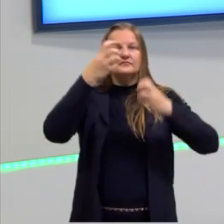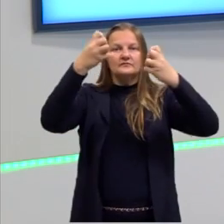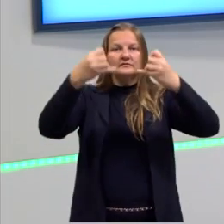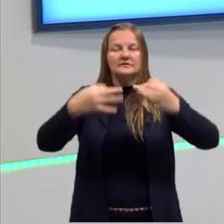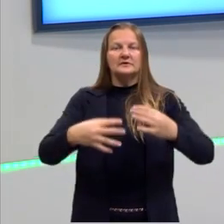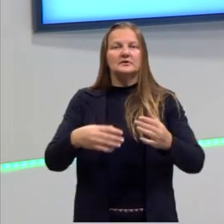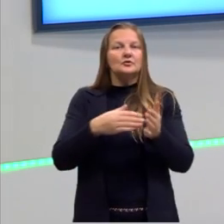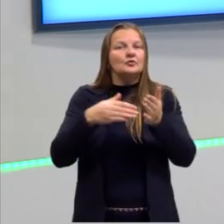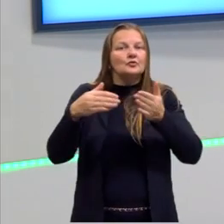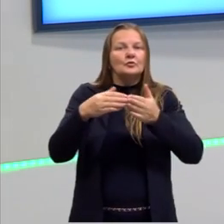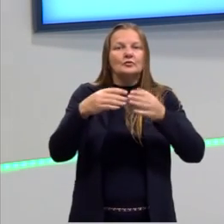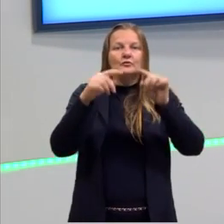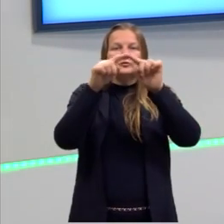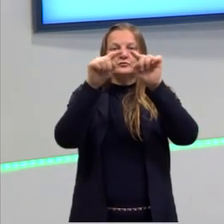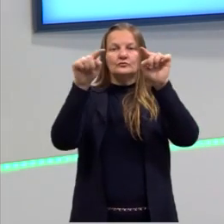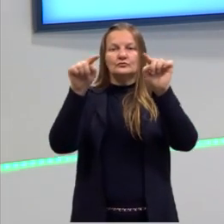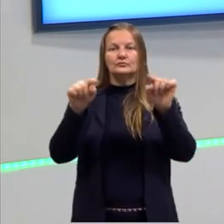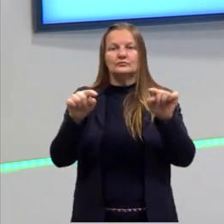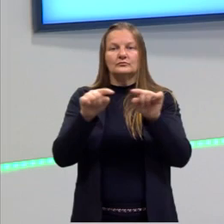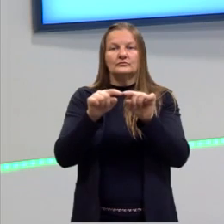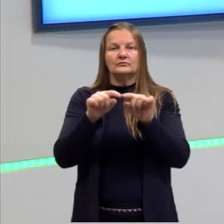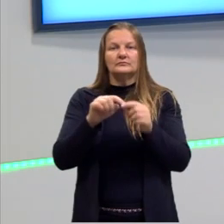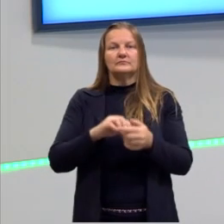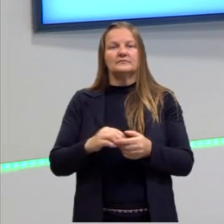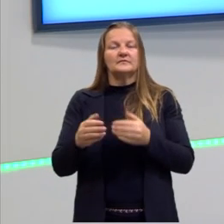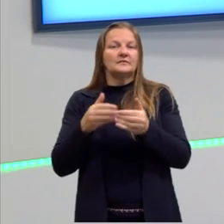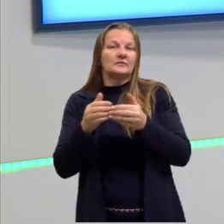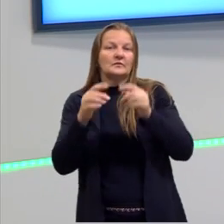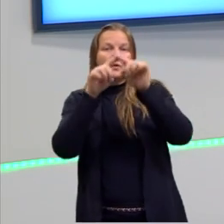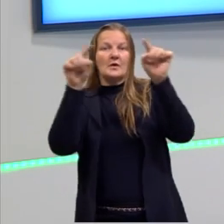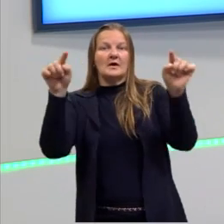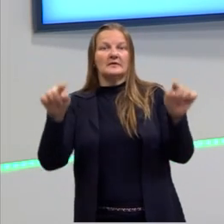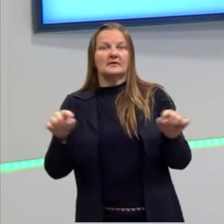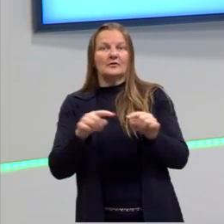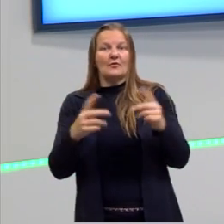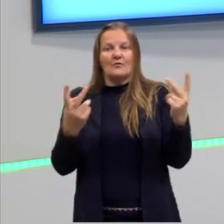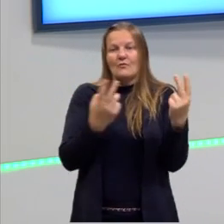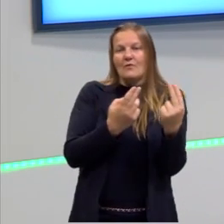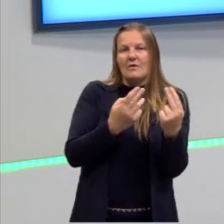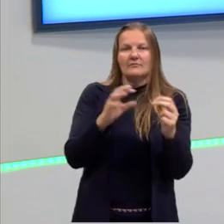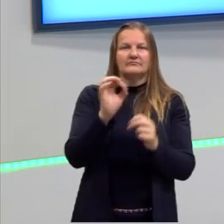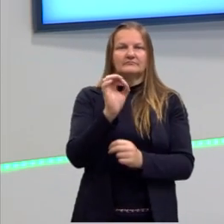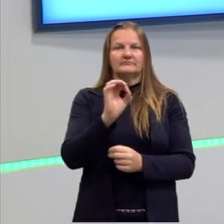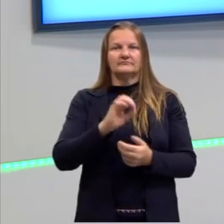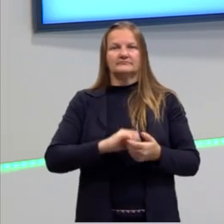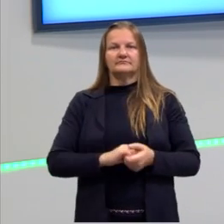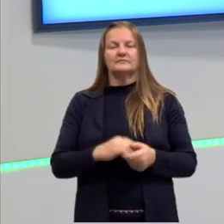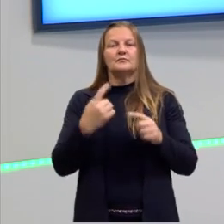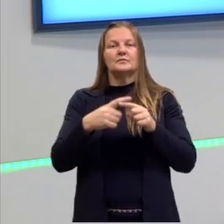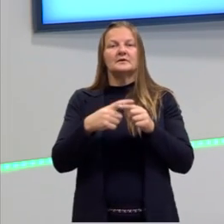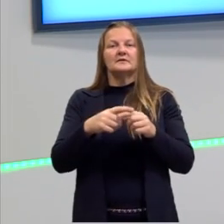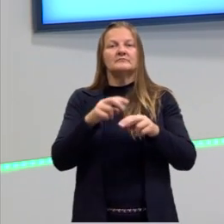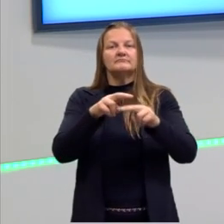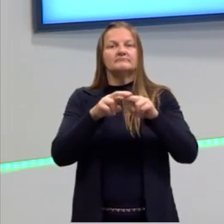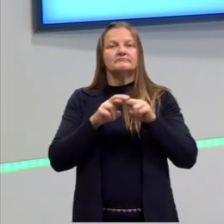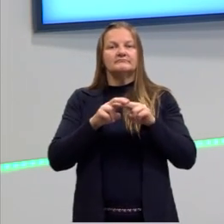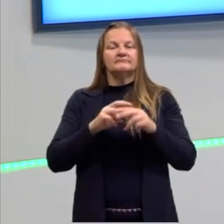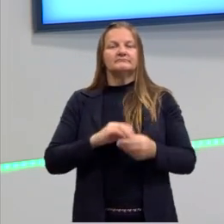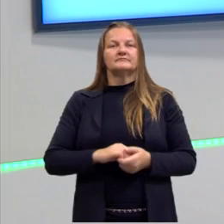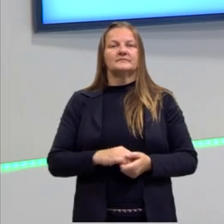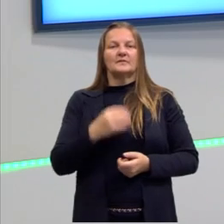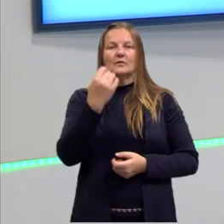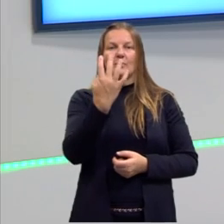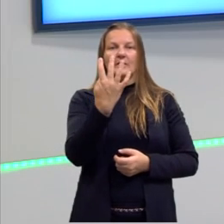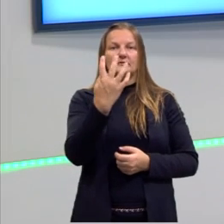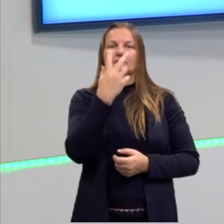todo quadrado é um retângulo Mas nem todo retângulo é um quadrado porque para ser quadrado os